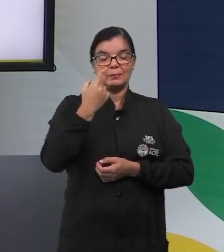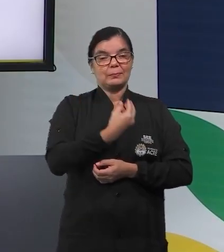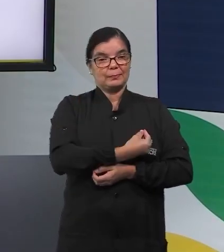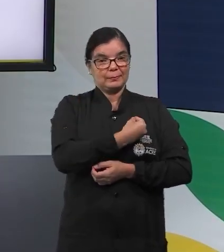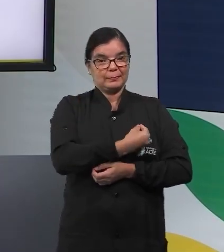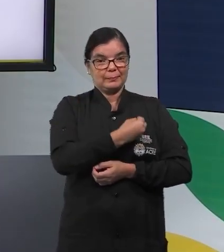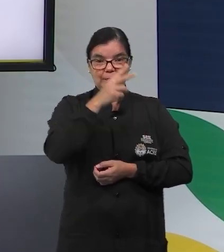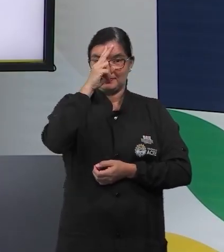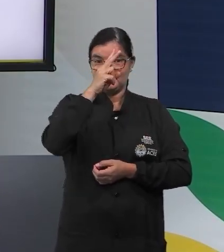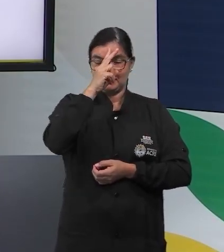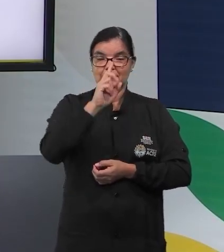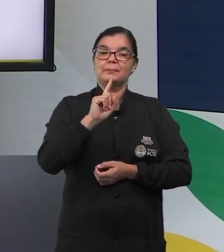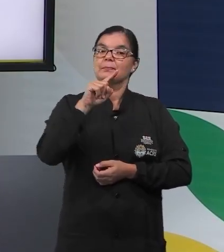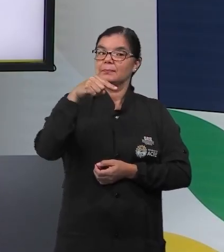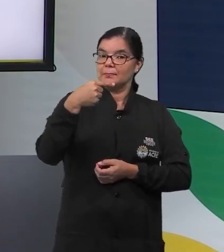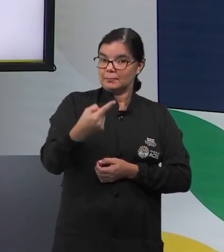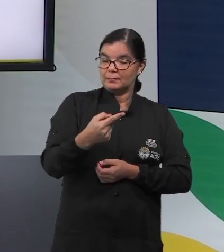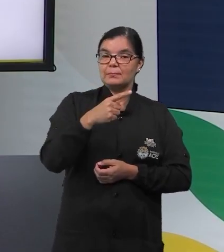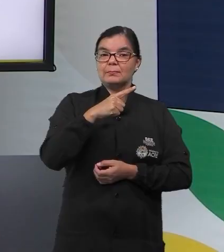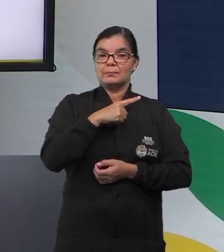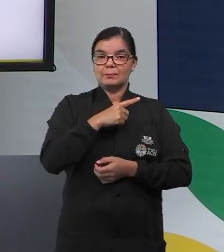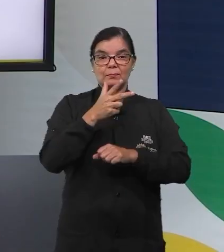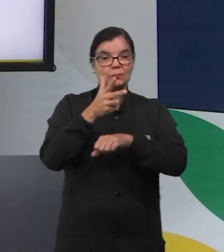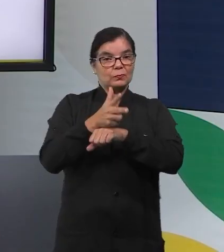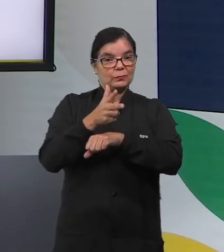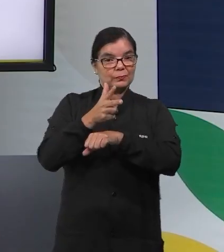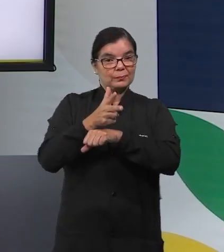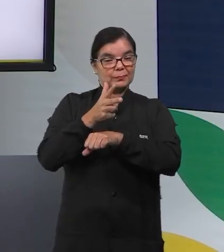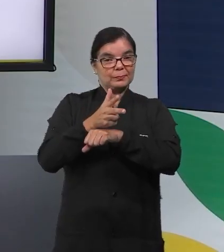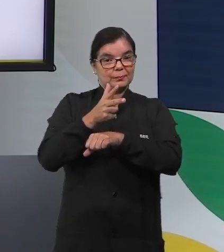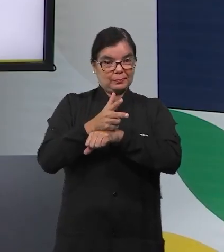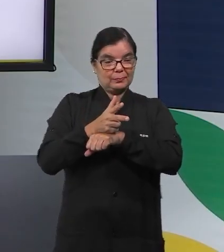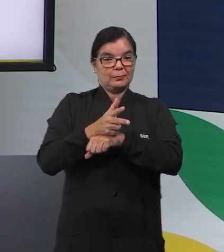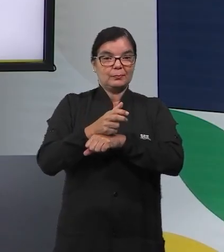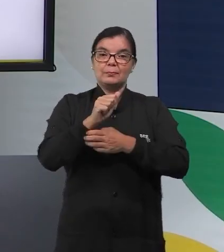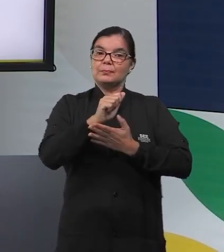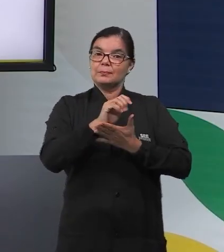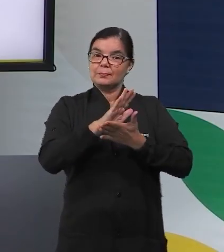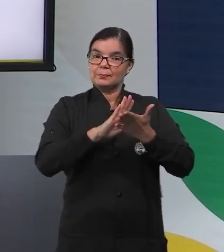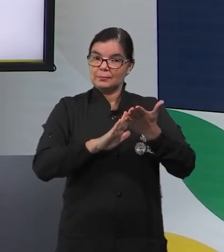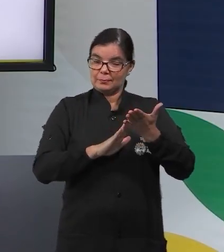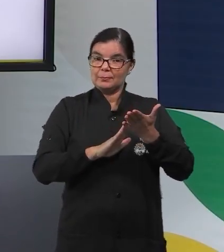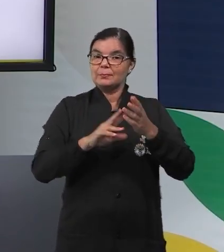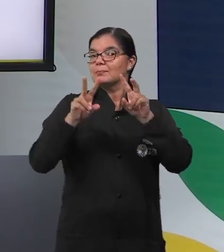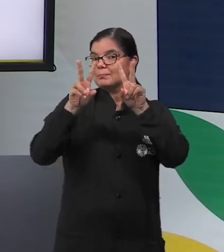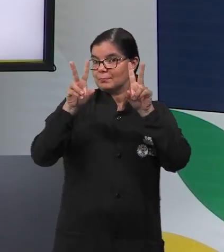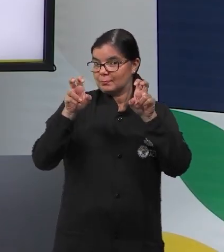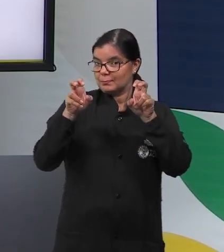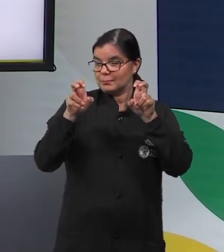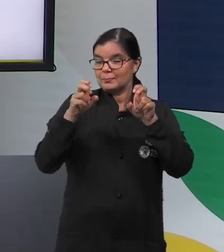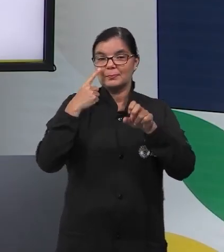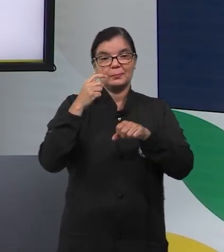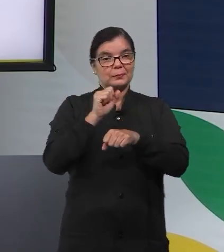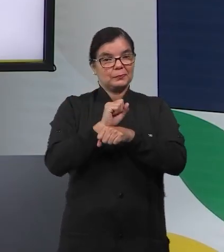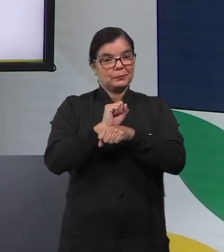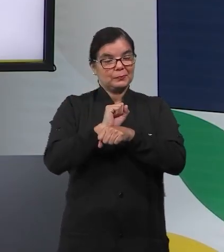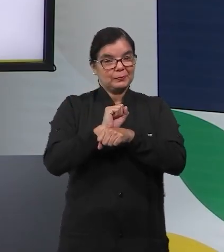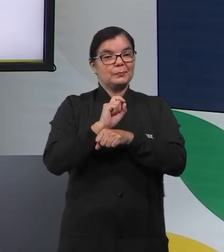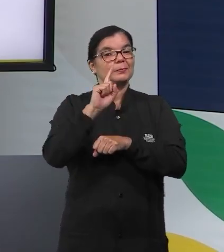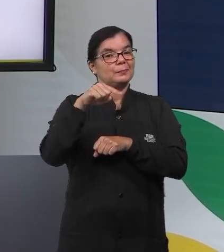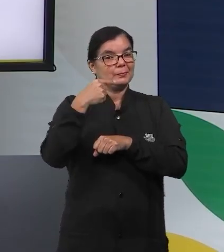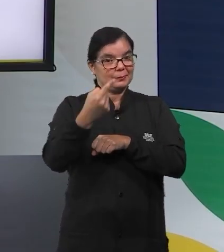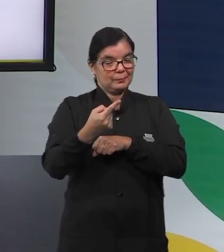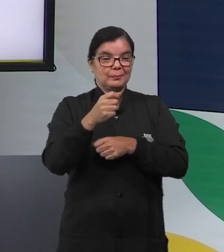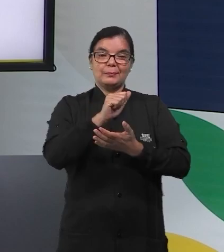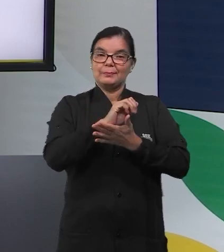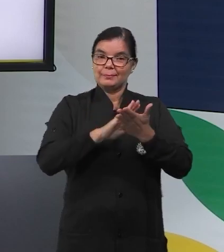histórica. Em breve, nós teremos aí um vídeo, não é? Com uma atividade sobre esse tema, viu? Eu aguardo vocês lá